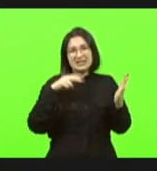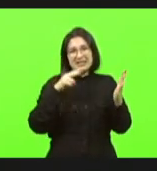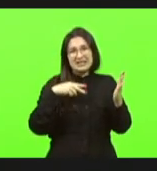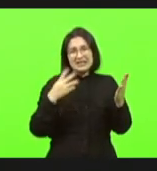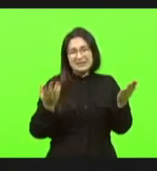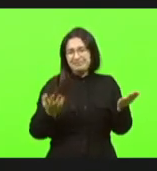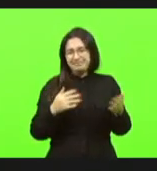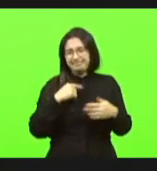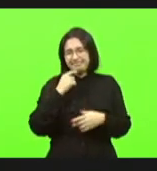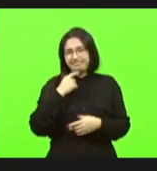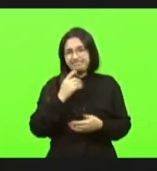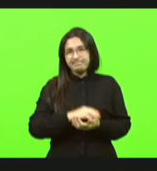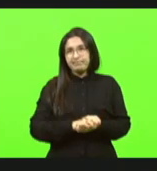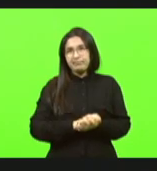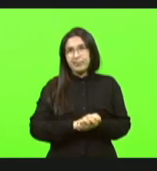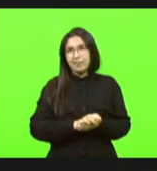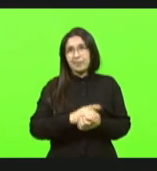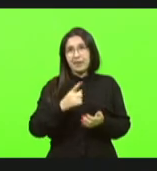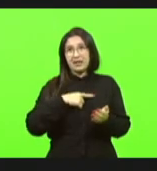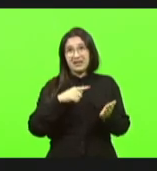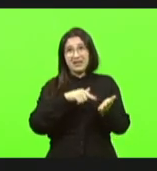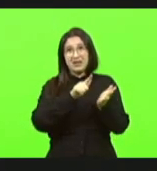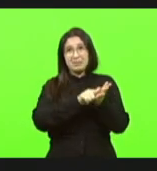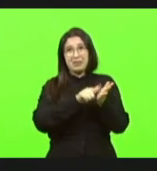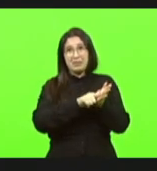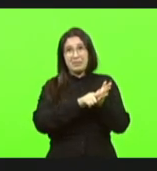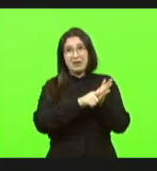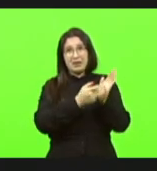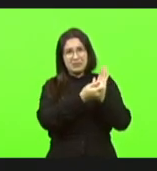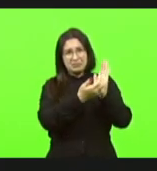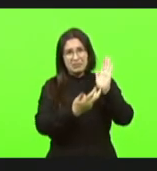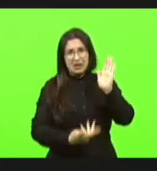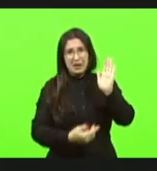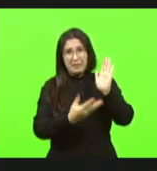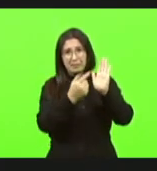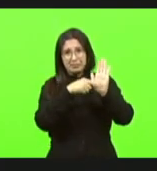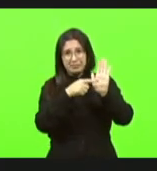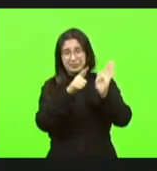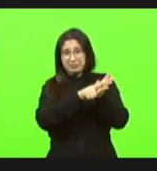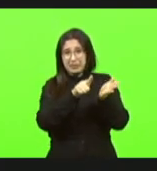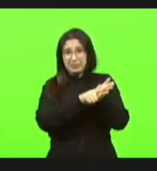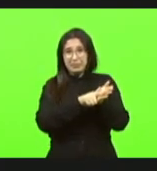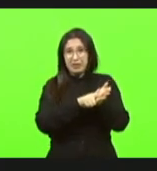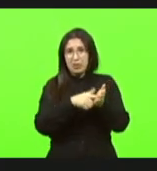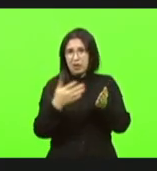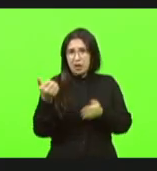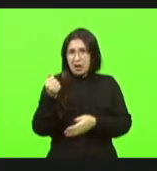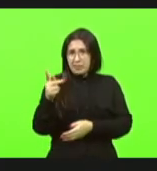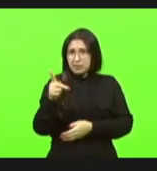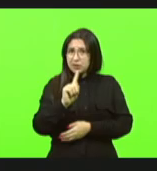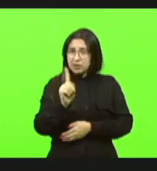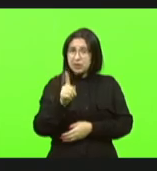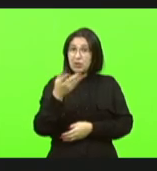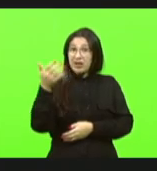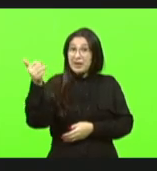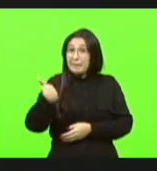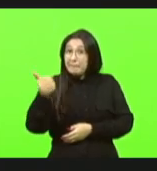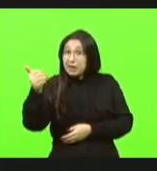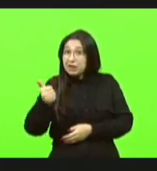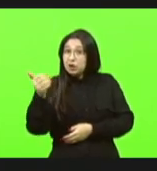eu tenho aqui na minha mão tá uma lista gigantesca aqui não quer aposentados aqui que são pensionistas do Governo do Estado da